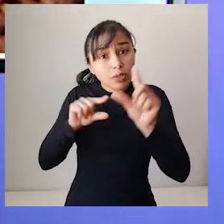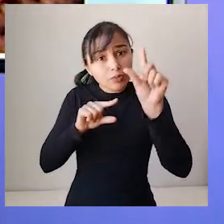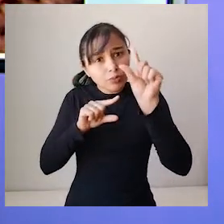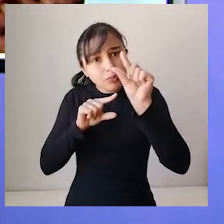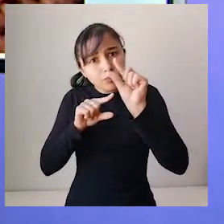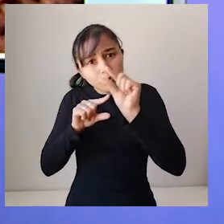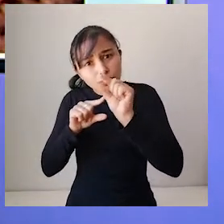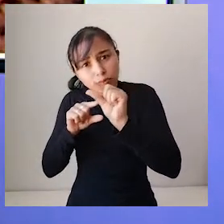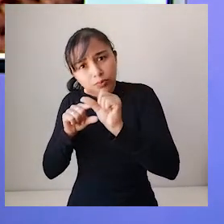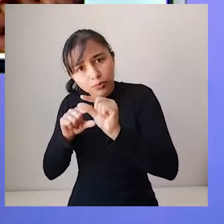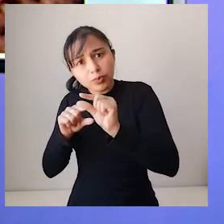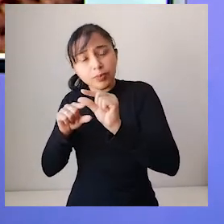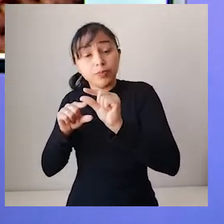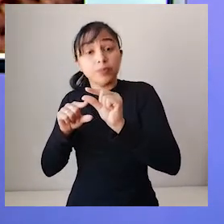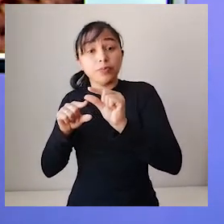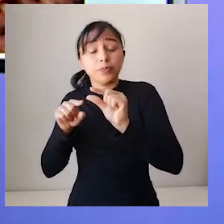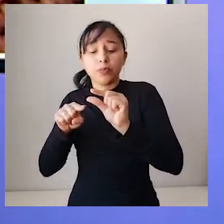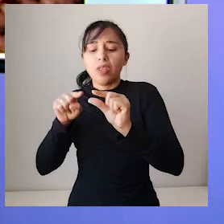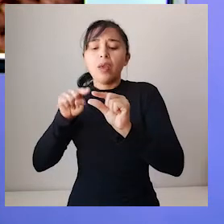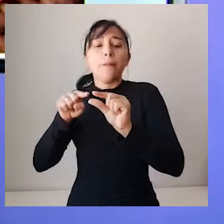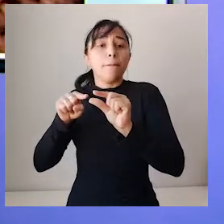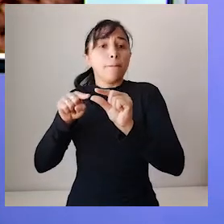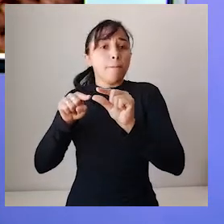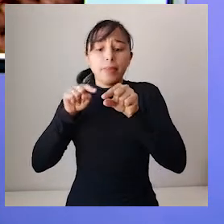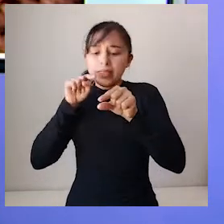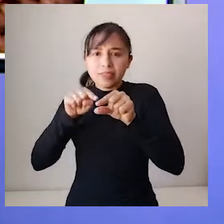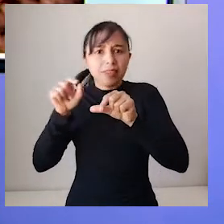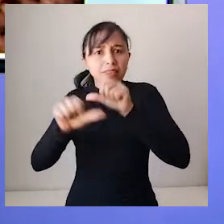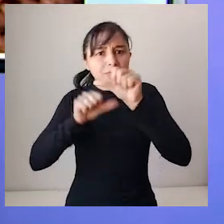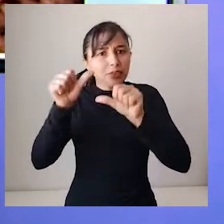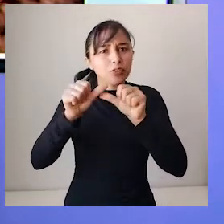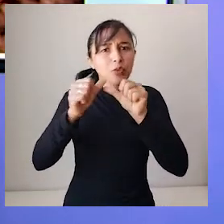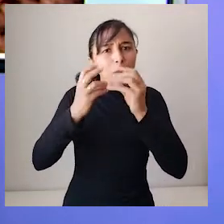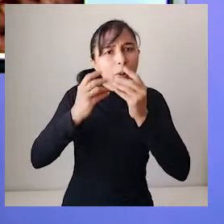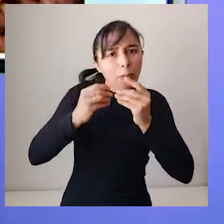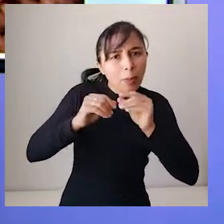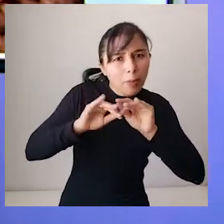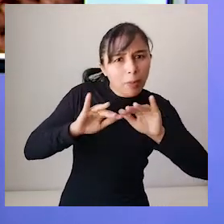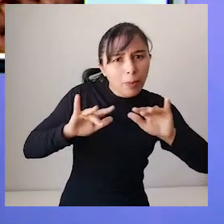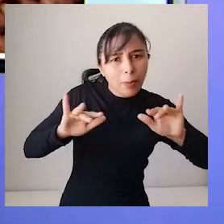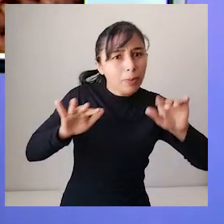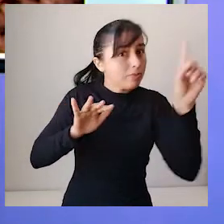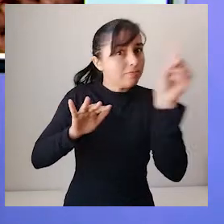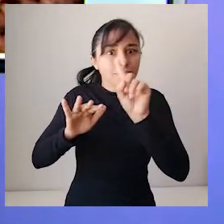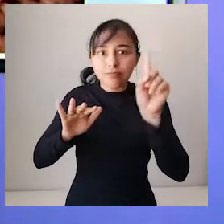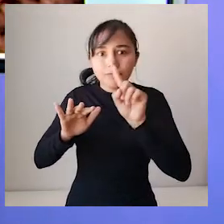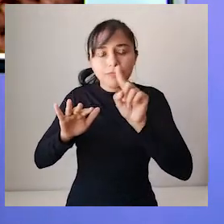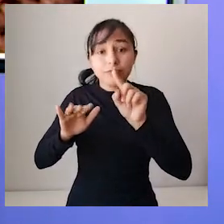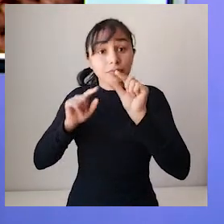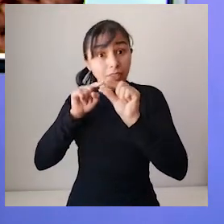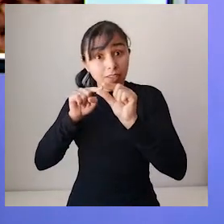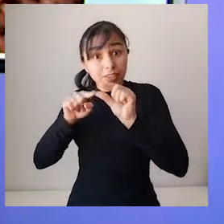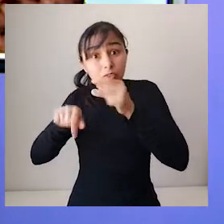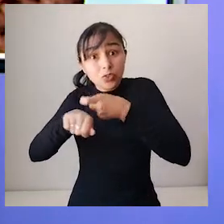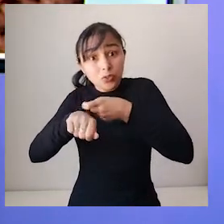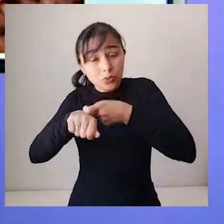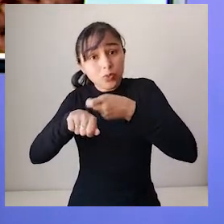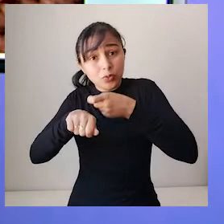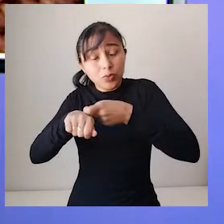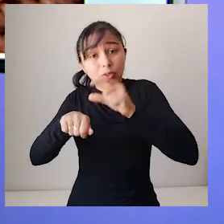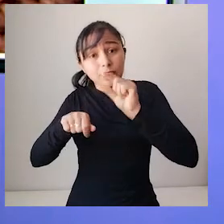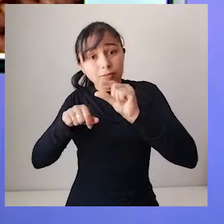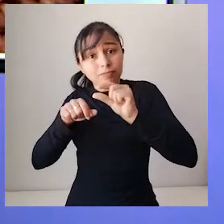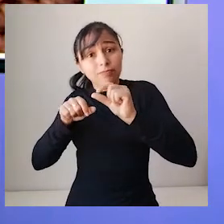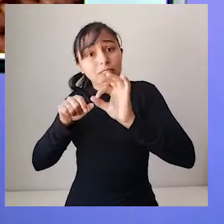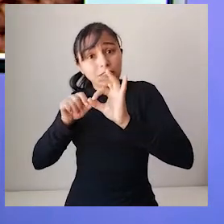com o passar do tempo. Mas nós não vemos nenhum líquido. Ela é sólida, mudou de